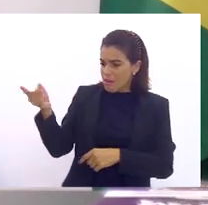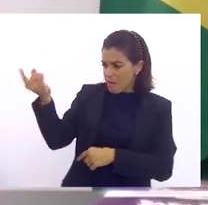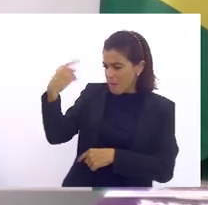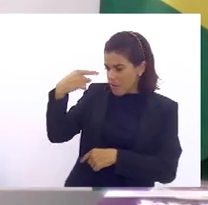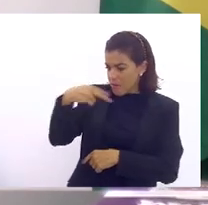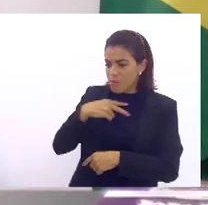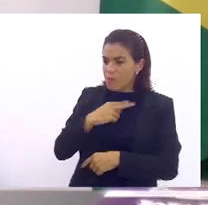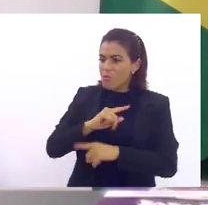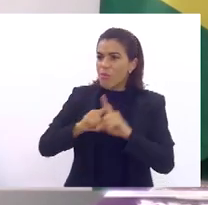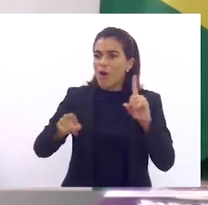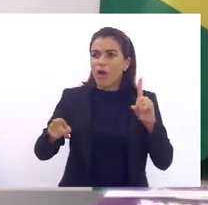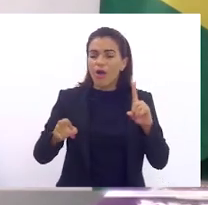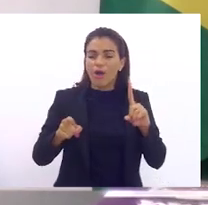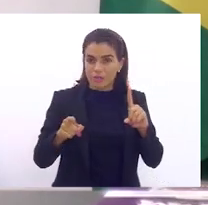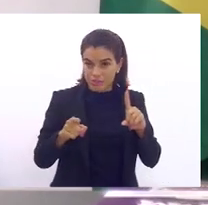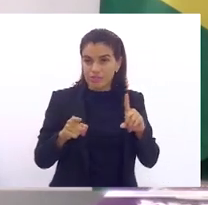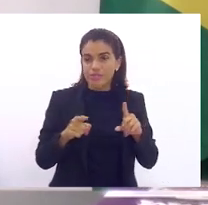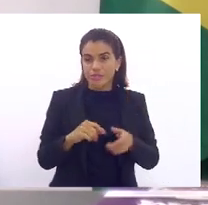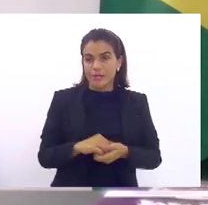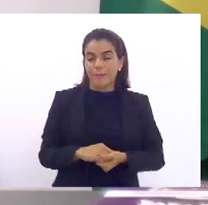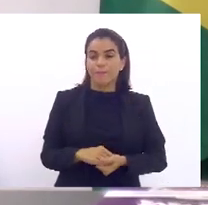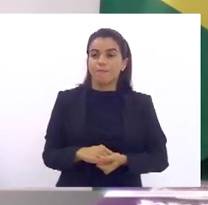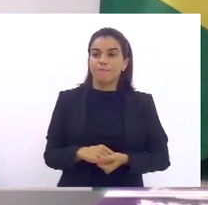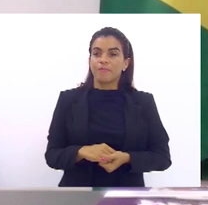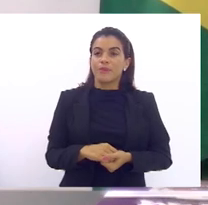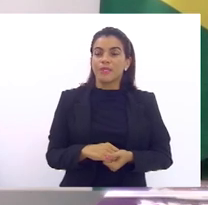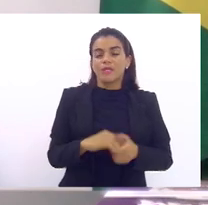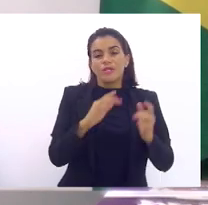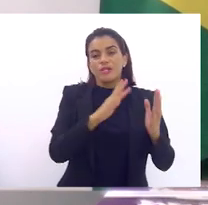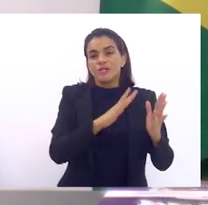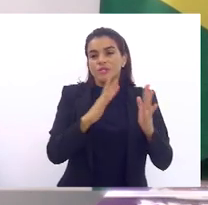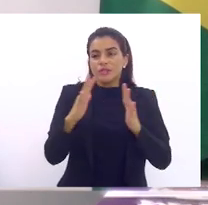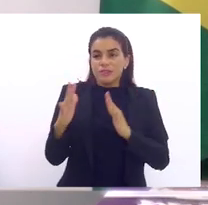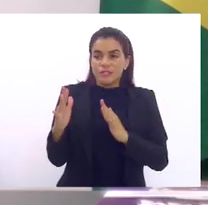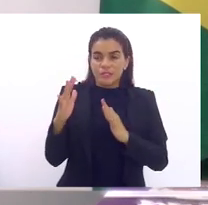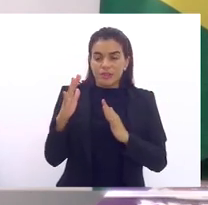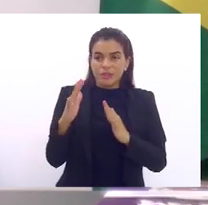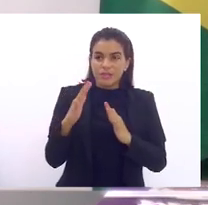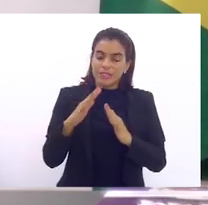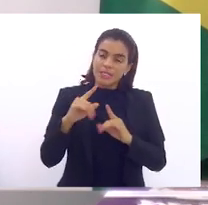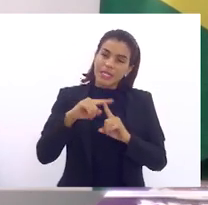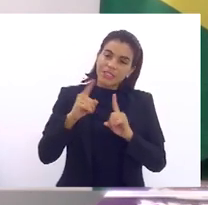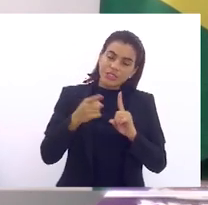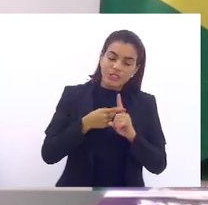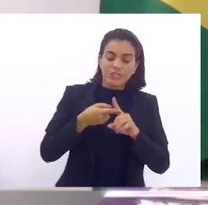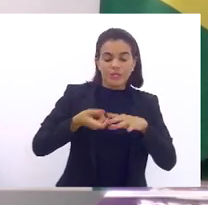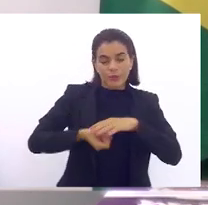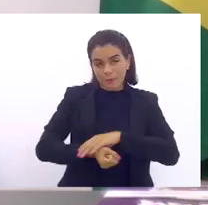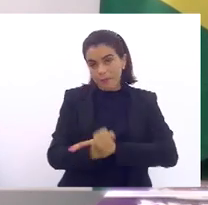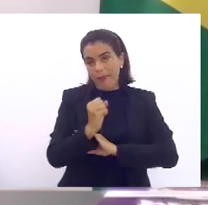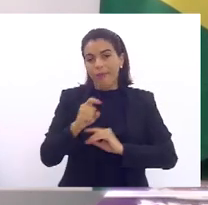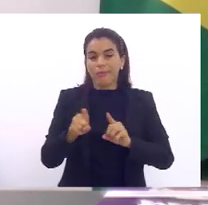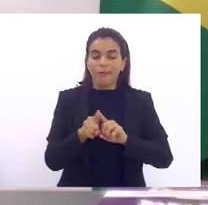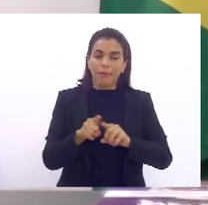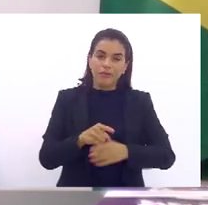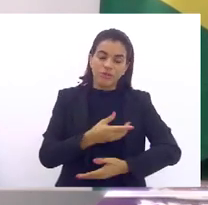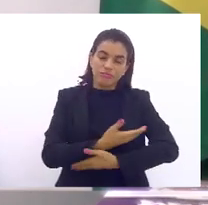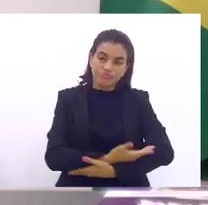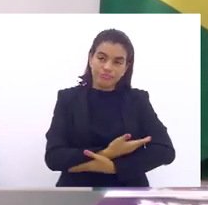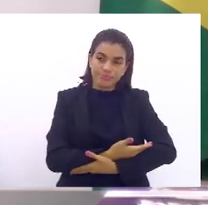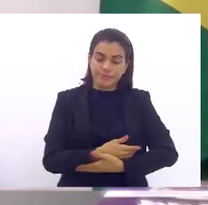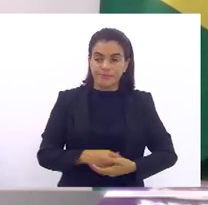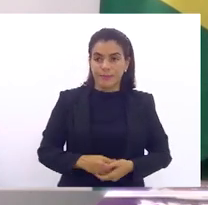os próprios processos E no caso da violência Hérica sobre os processos eh da da gestação do parto e do pós-parto das mulheres